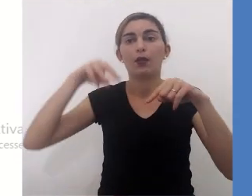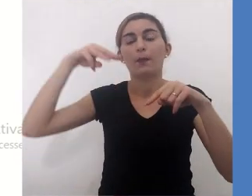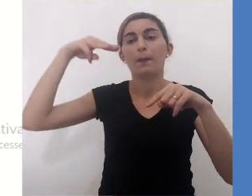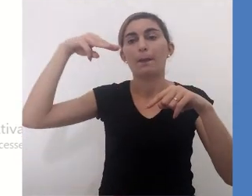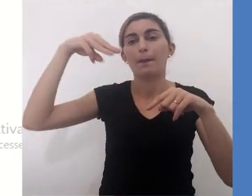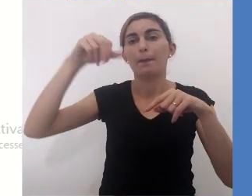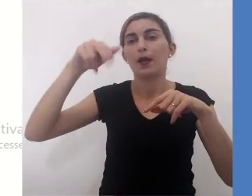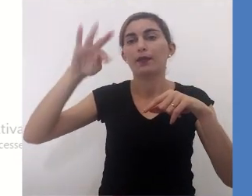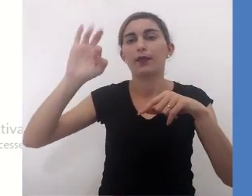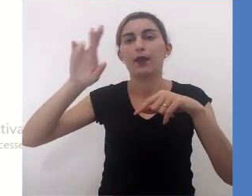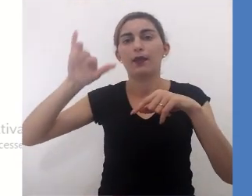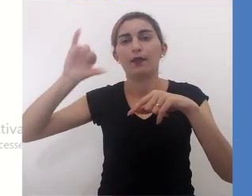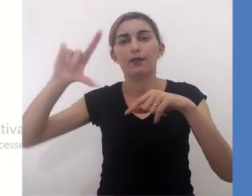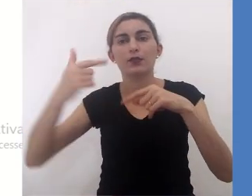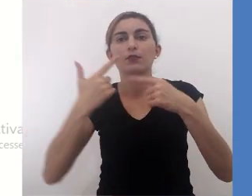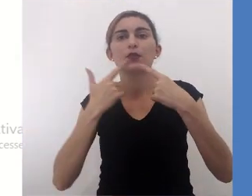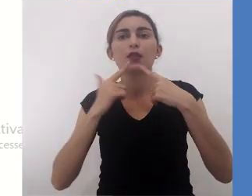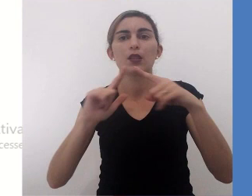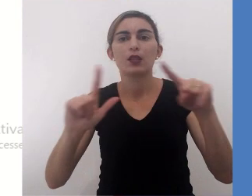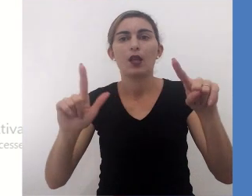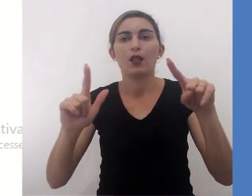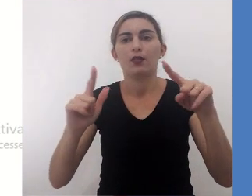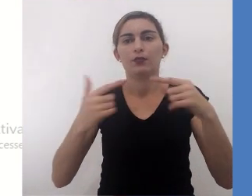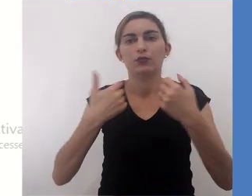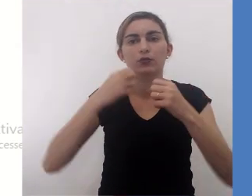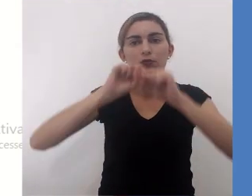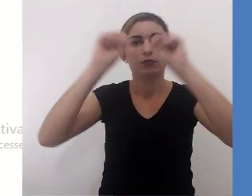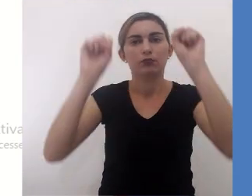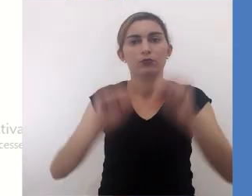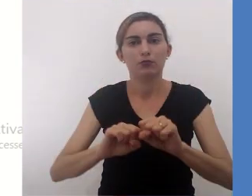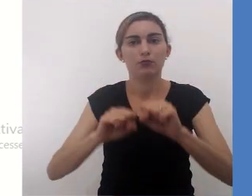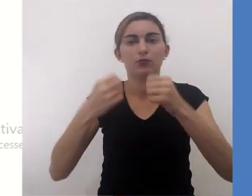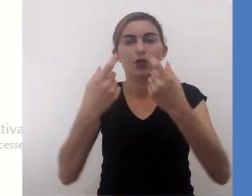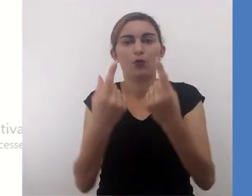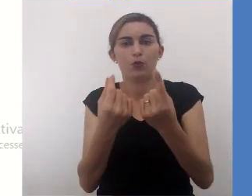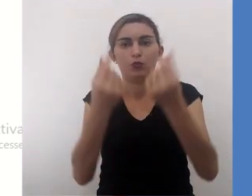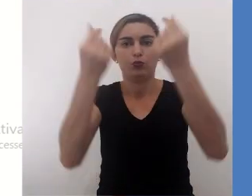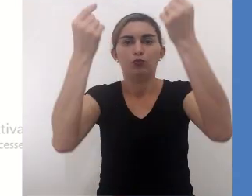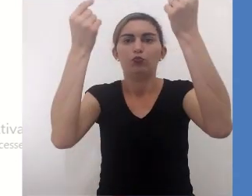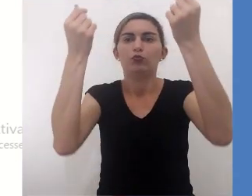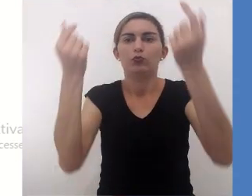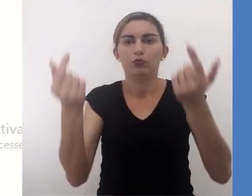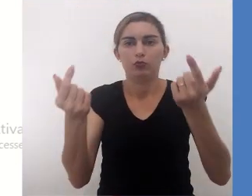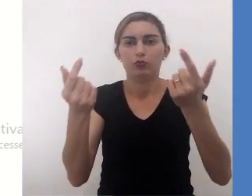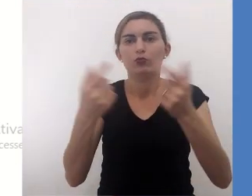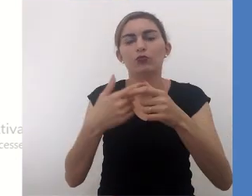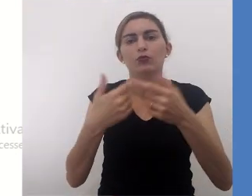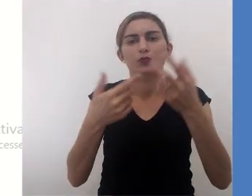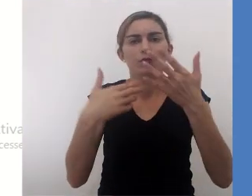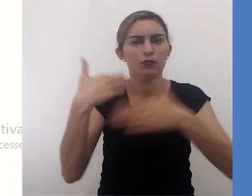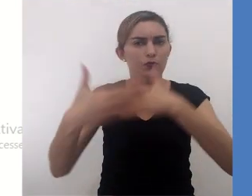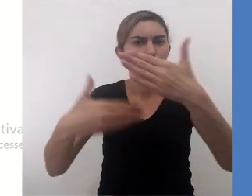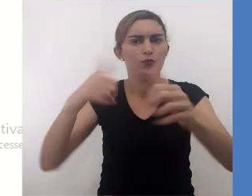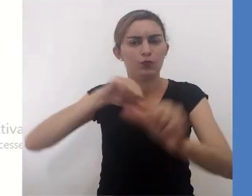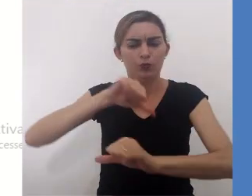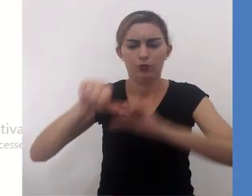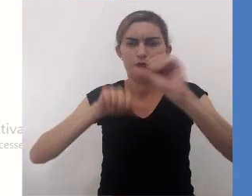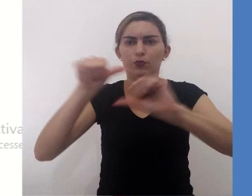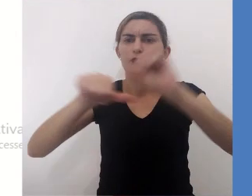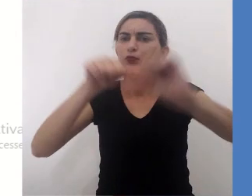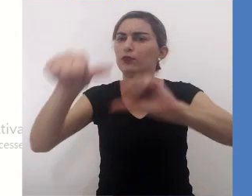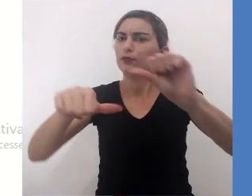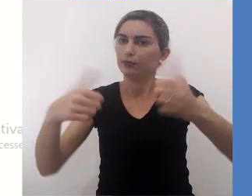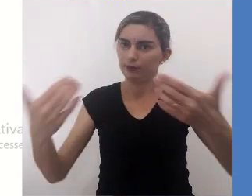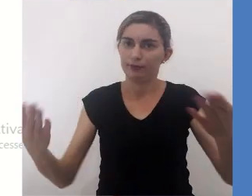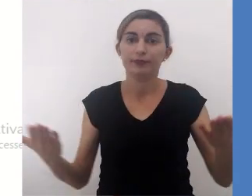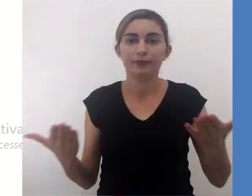né? Todo o sistema econômico está em constante transformação, claro, né?